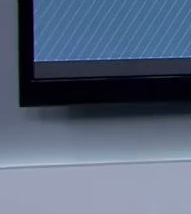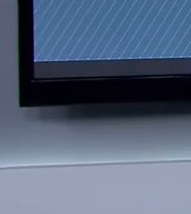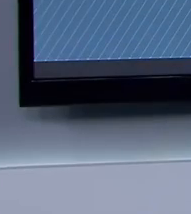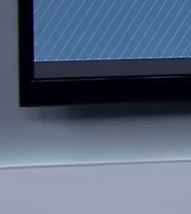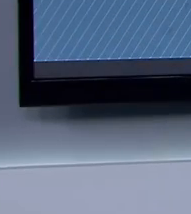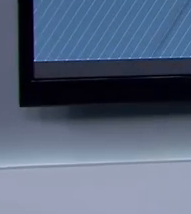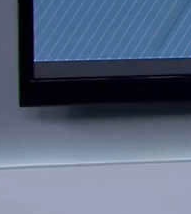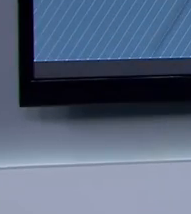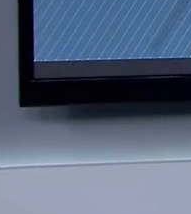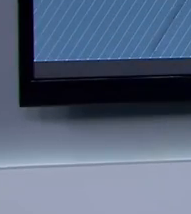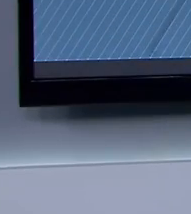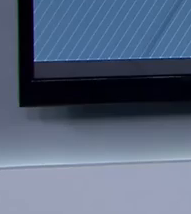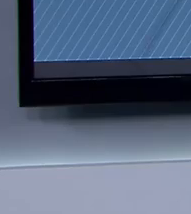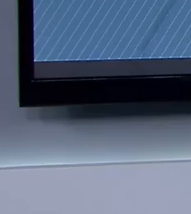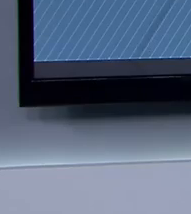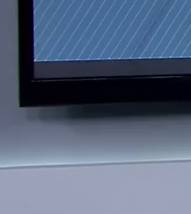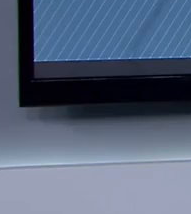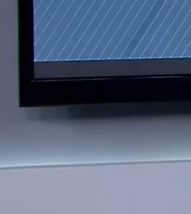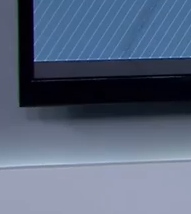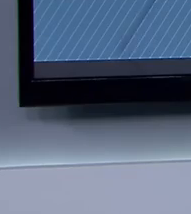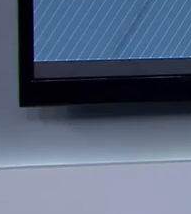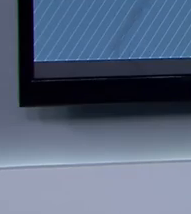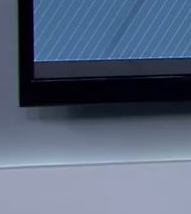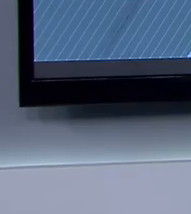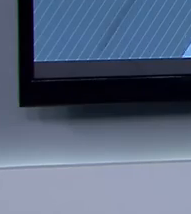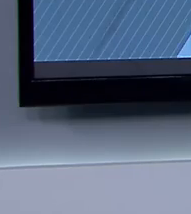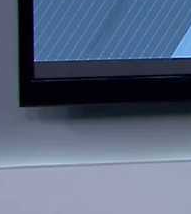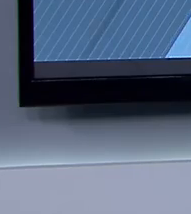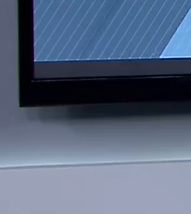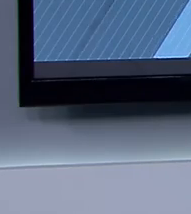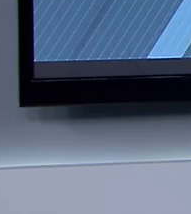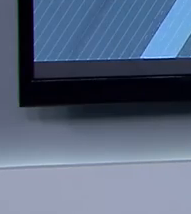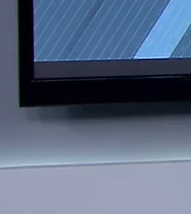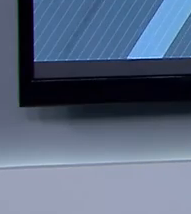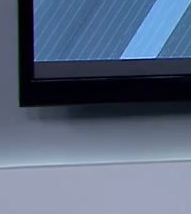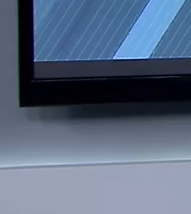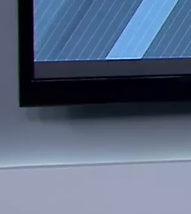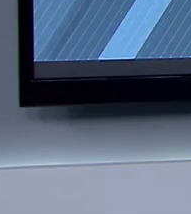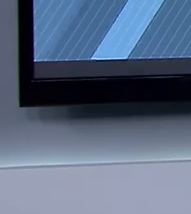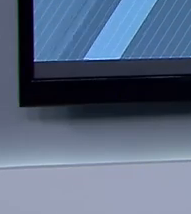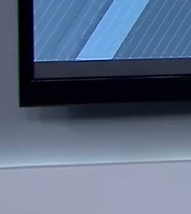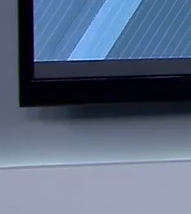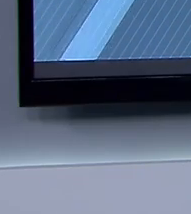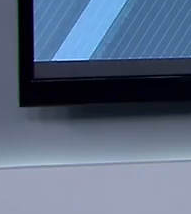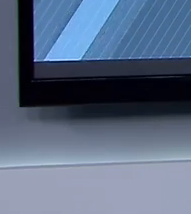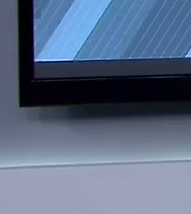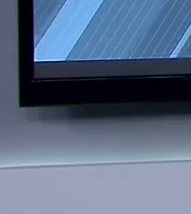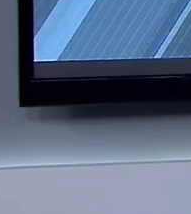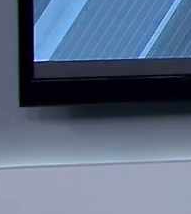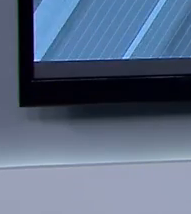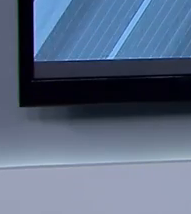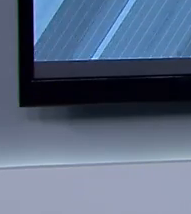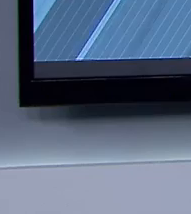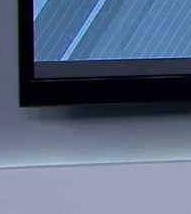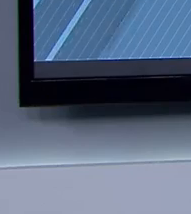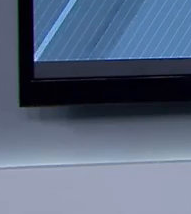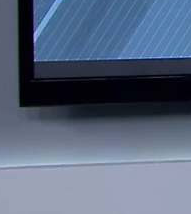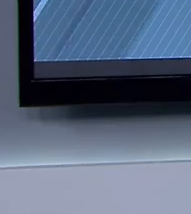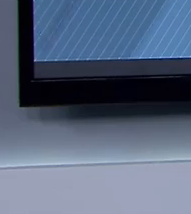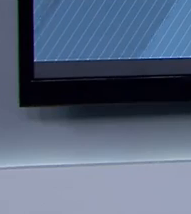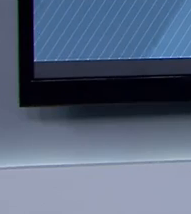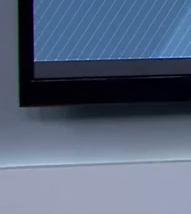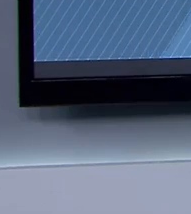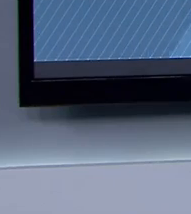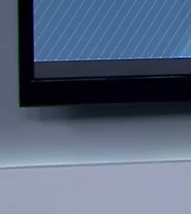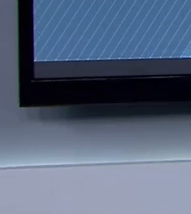Nós acompanhamos ao vivo a cerimônia em que o presidente Michel Temer deu posse ao novo ministro da Justiça e Segurança Pública,